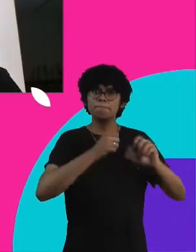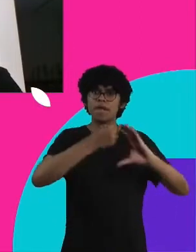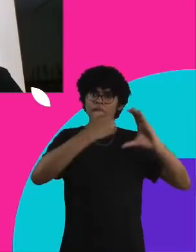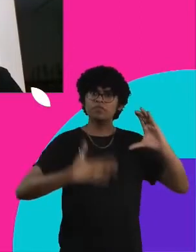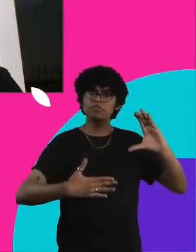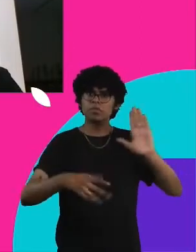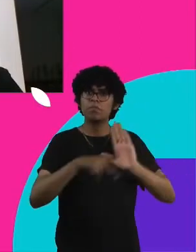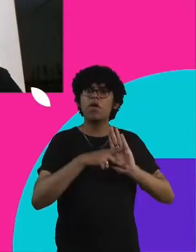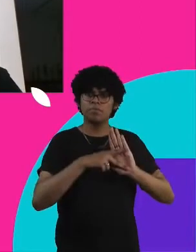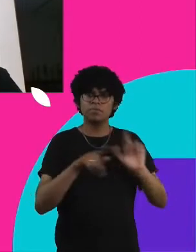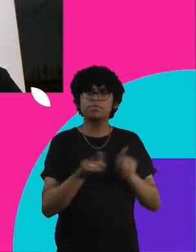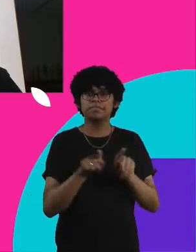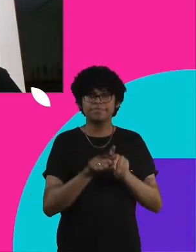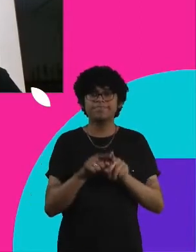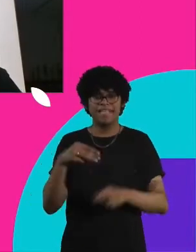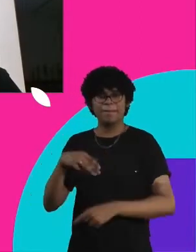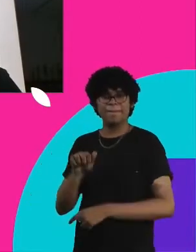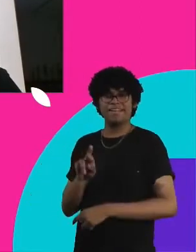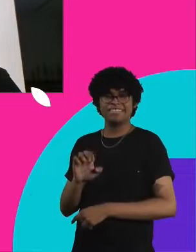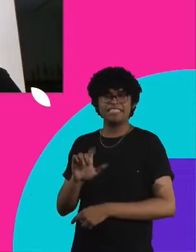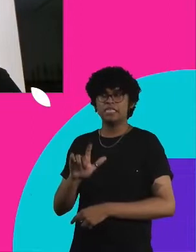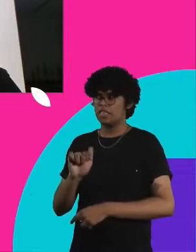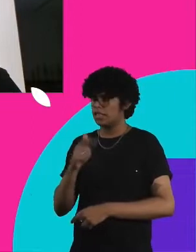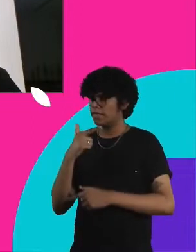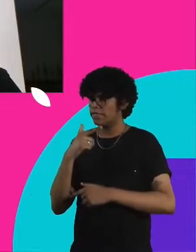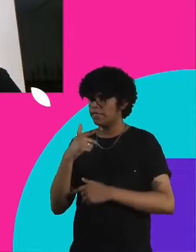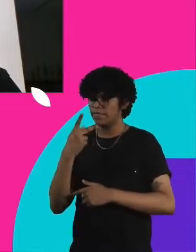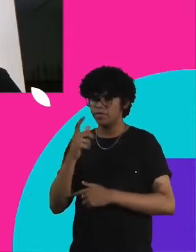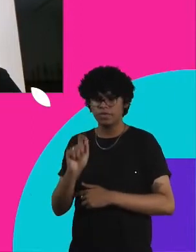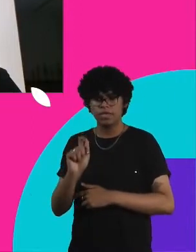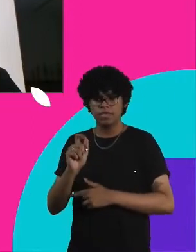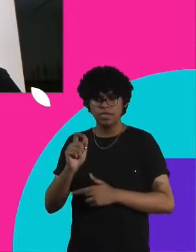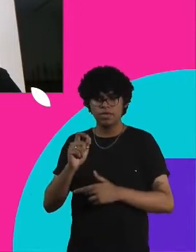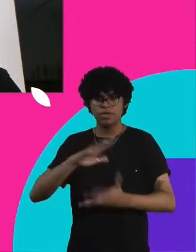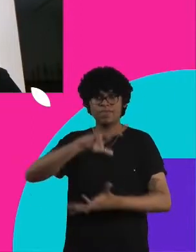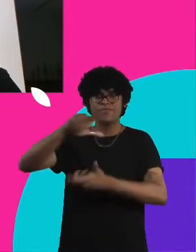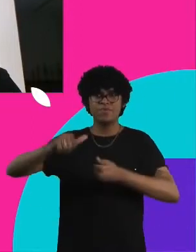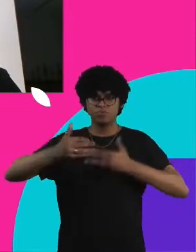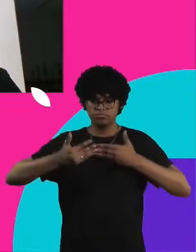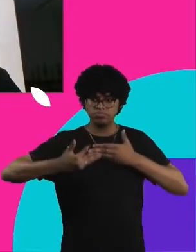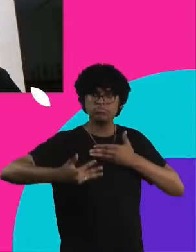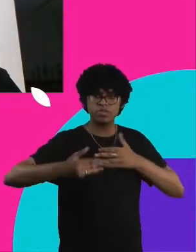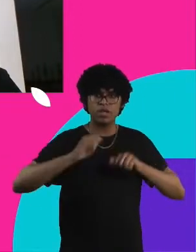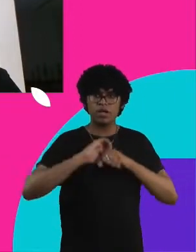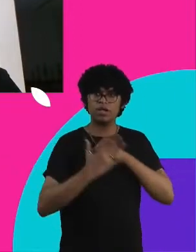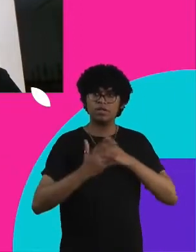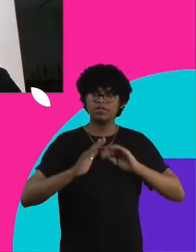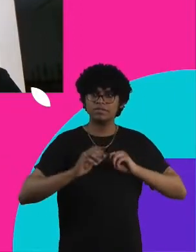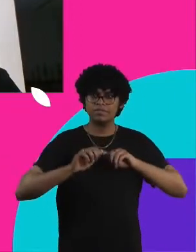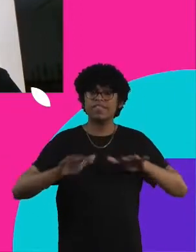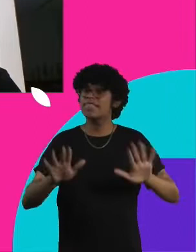da Marcela que me tocou muito. Ela falou: um mundo pós-Covid-19 não é o do novo normal, mas de uma